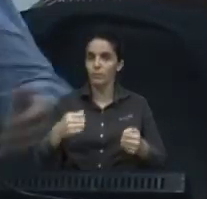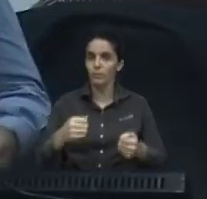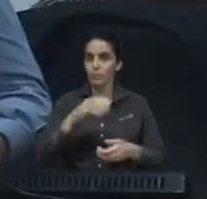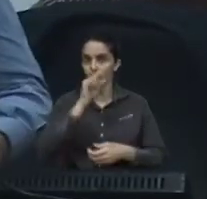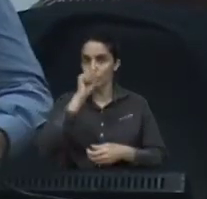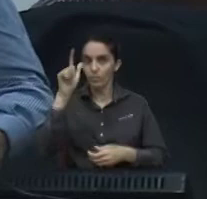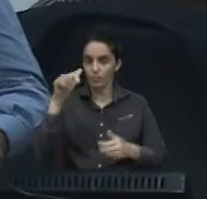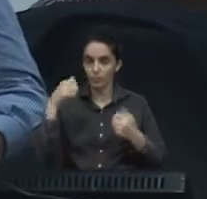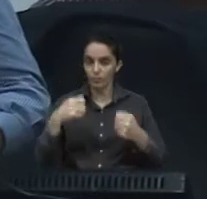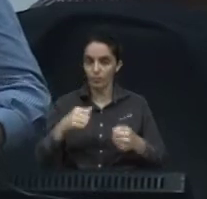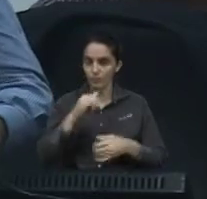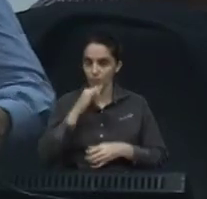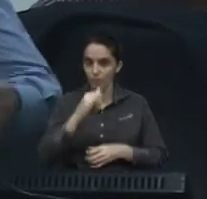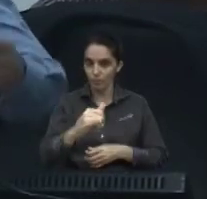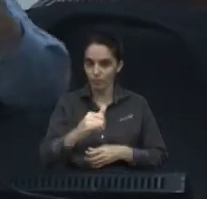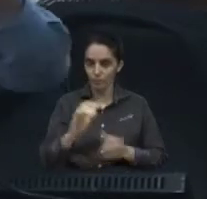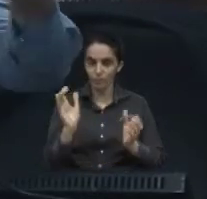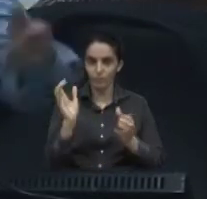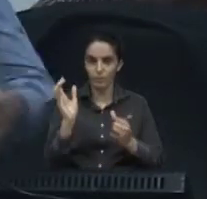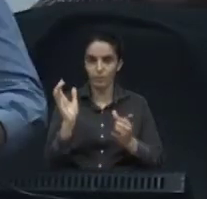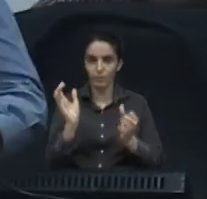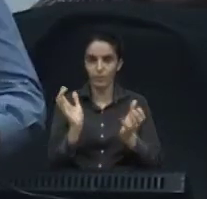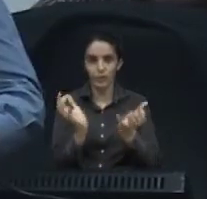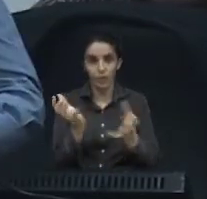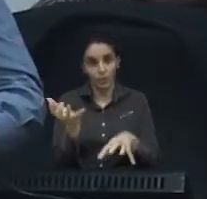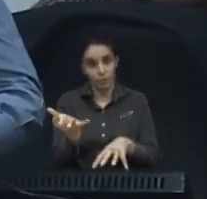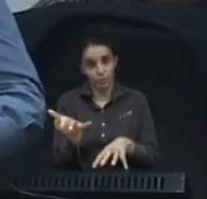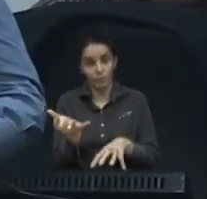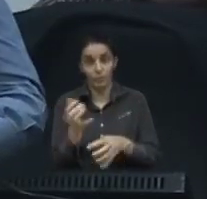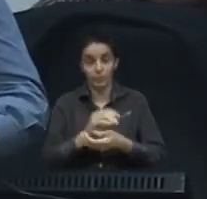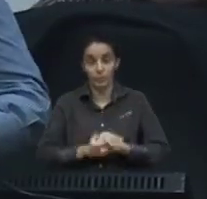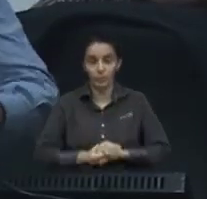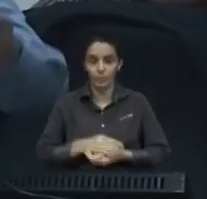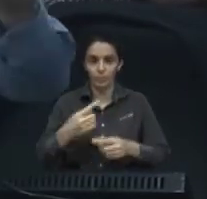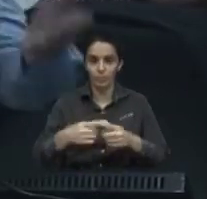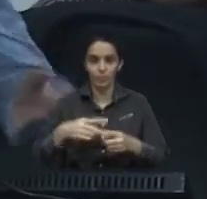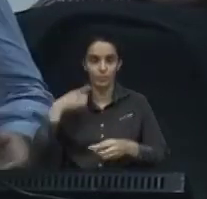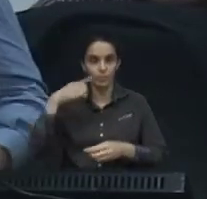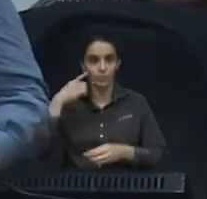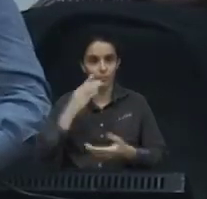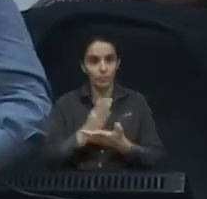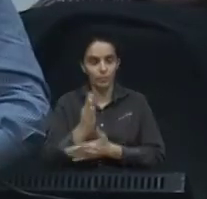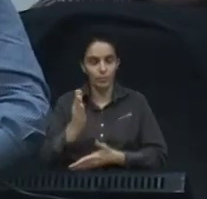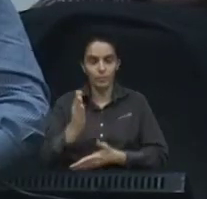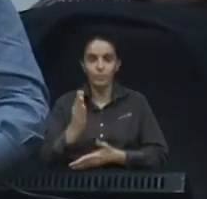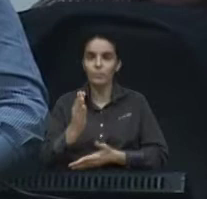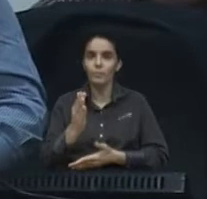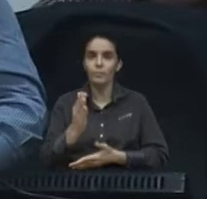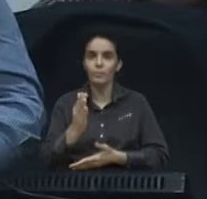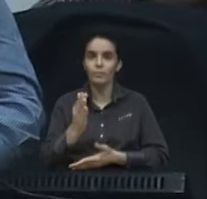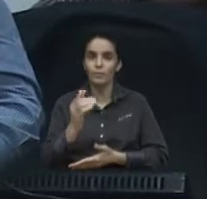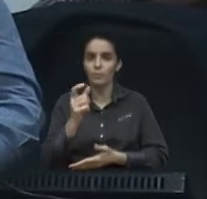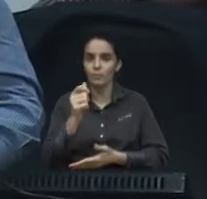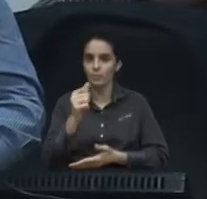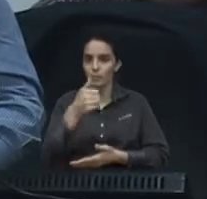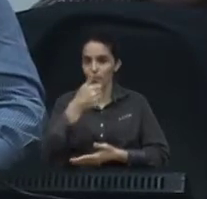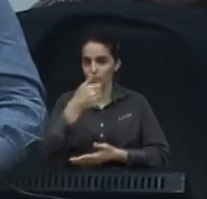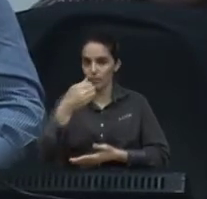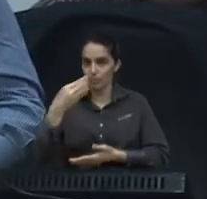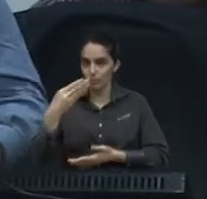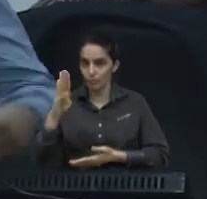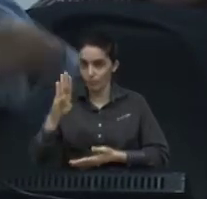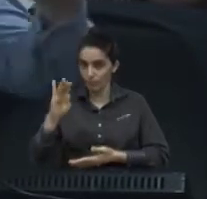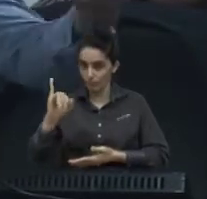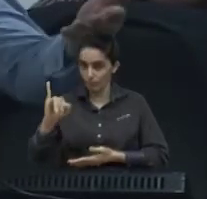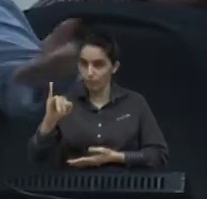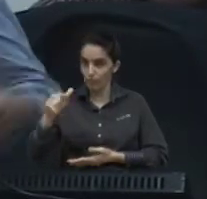um recado para o Congresso Nacional, visto que os deputados aprovaram um valor de 1 bilhão e